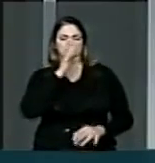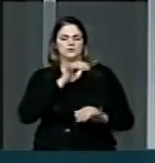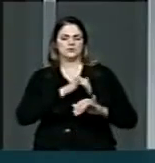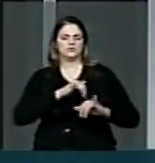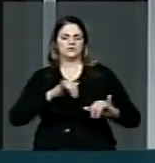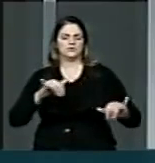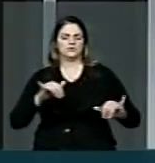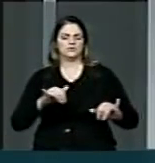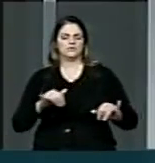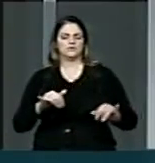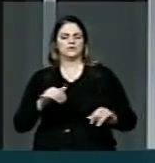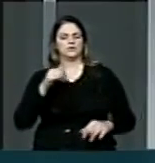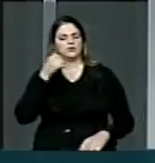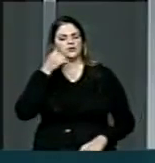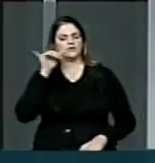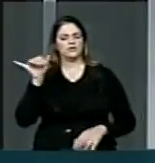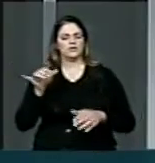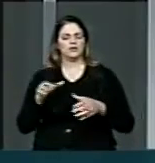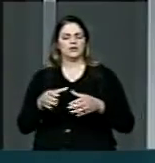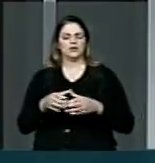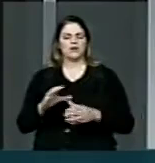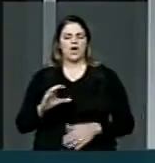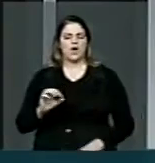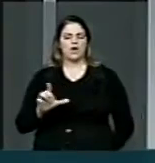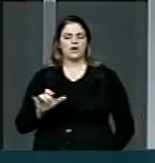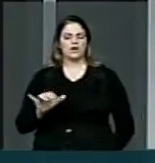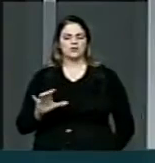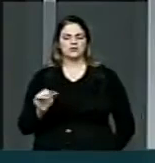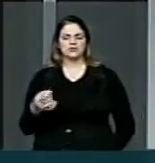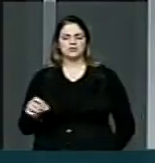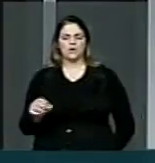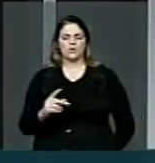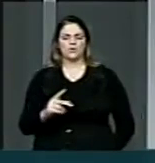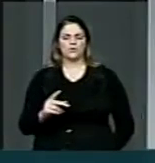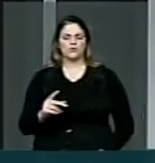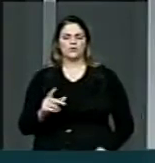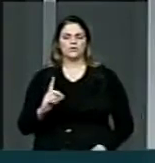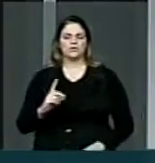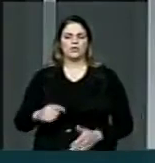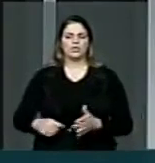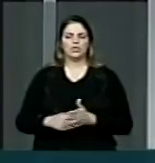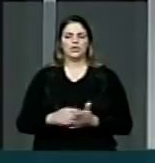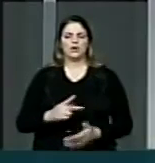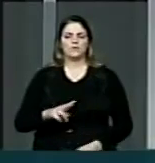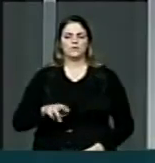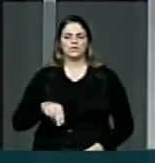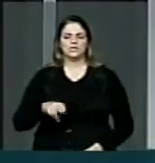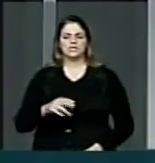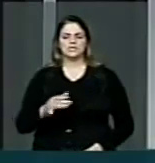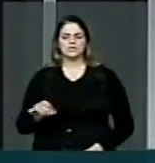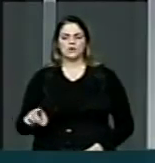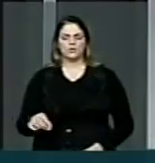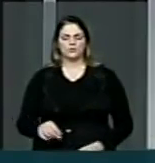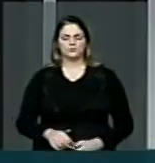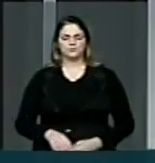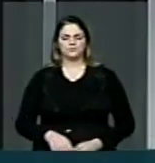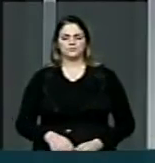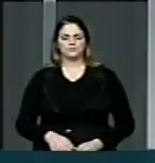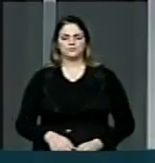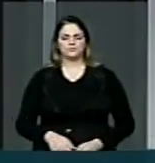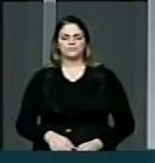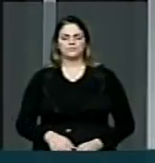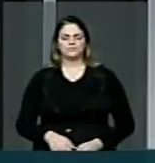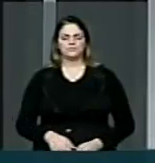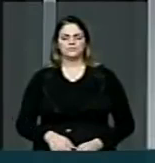eleitoral, evitando que os partidos coligados sejam punidos por ato dos seus coligados. O recurso contra a expedição